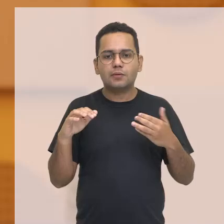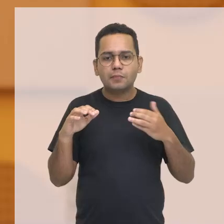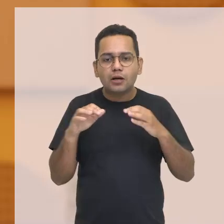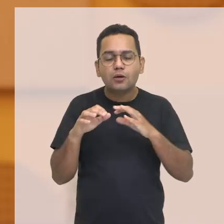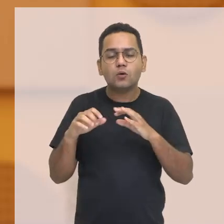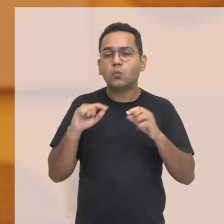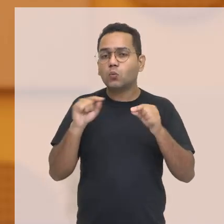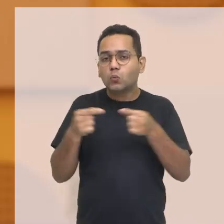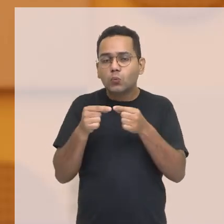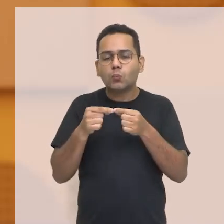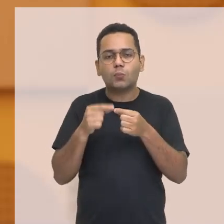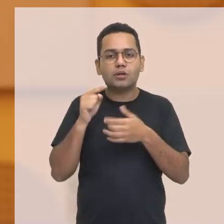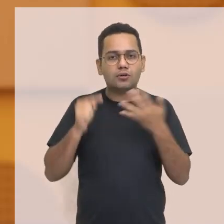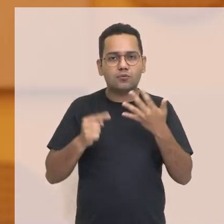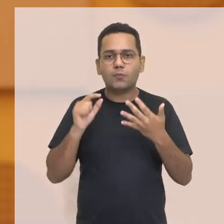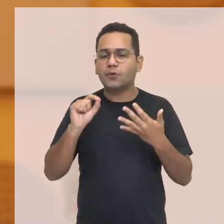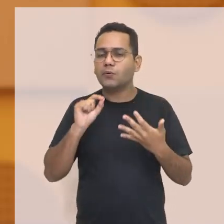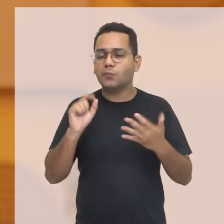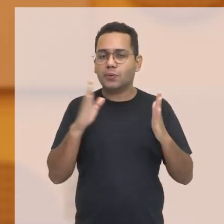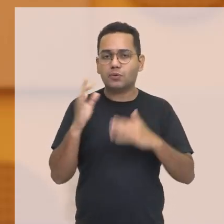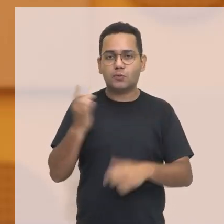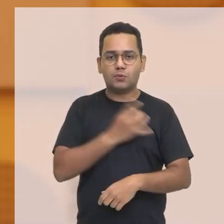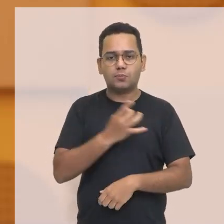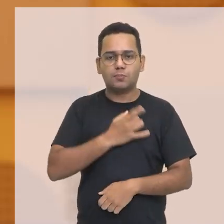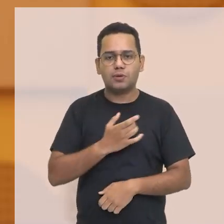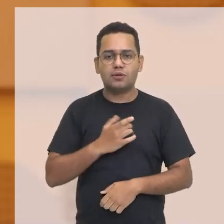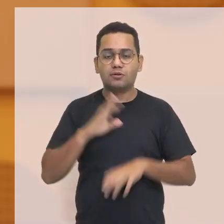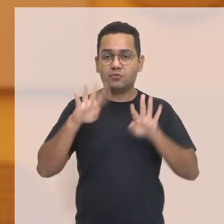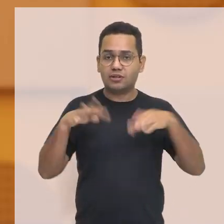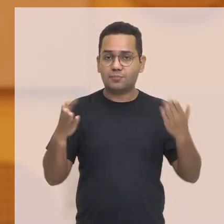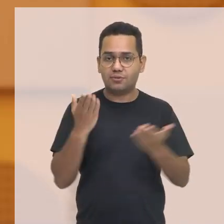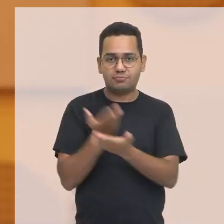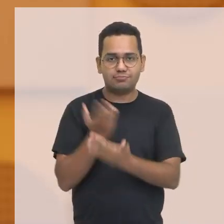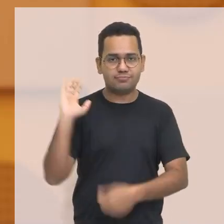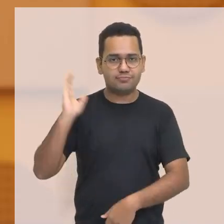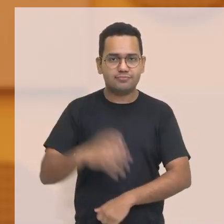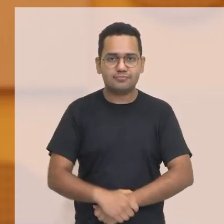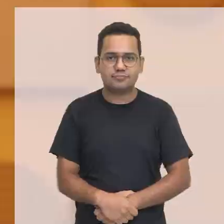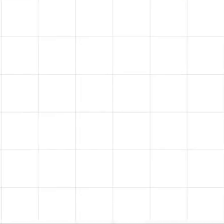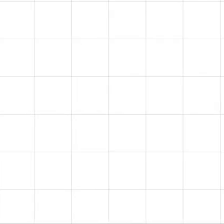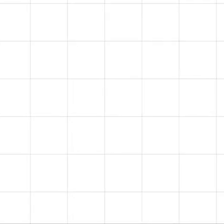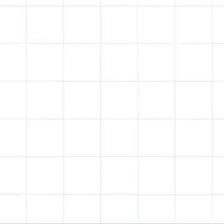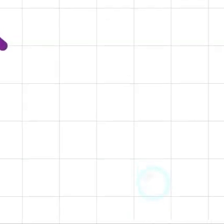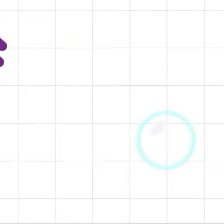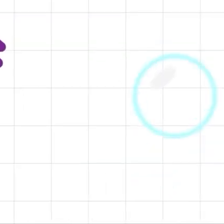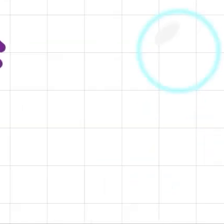do que nós chamamos aí da era do terror. Esta foi a nossa aula e até a próxima.